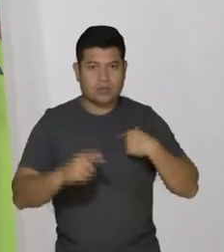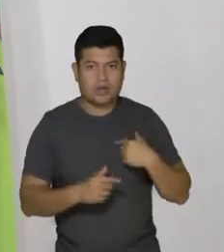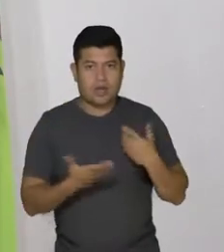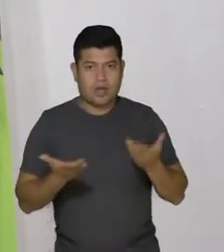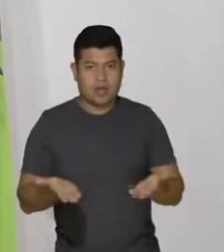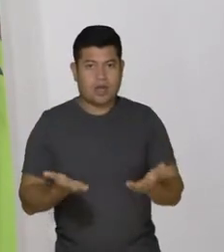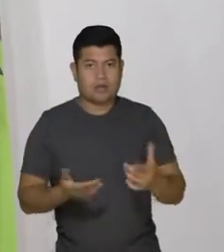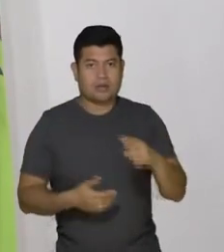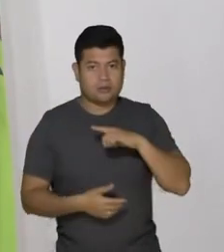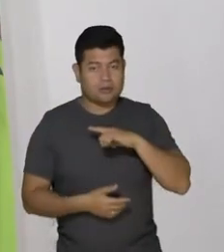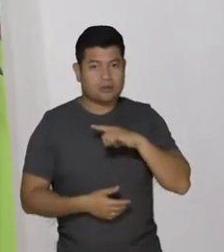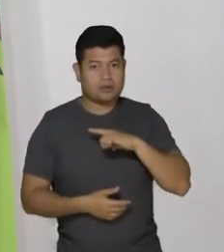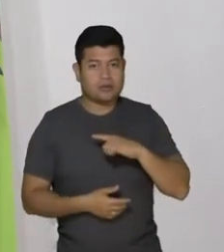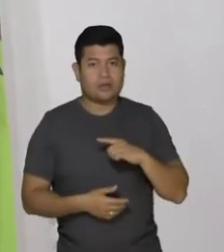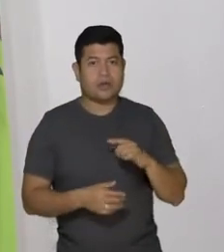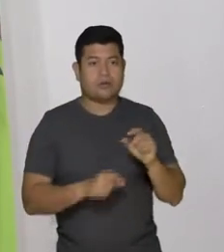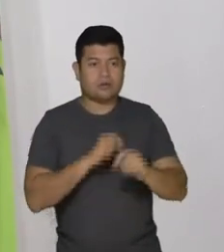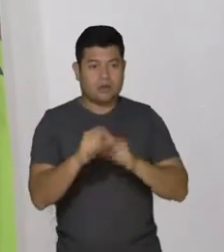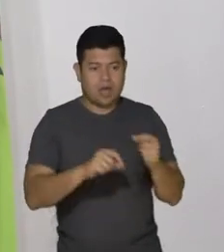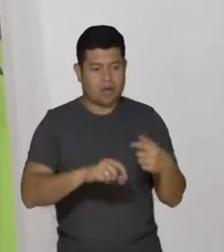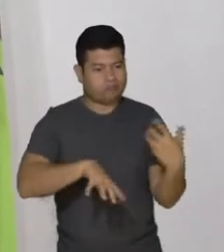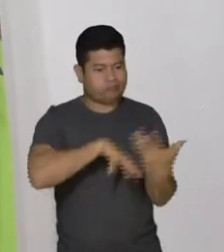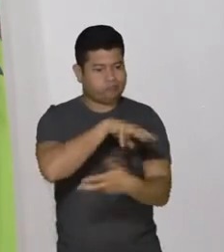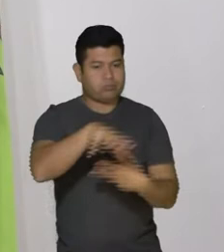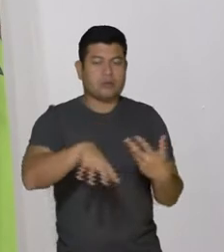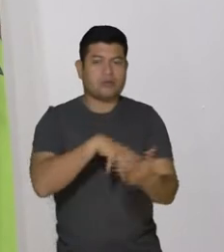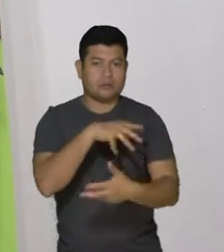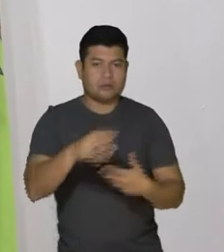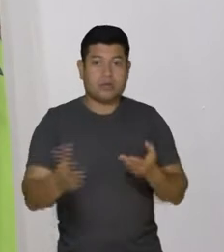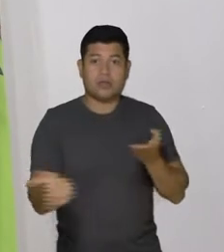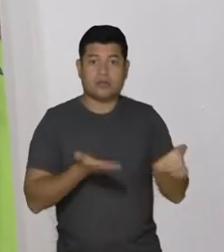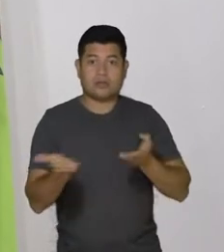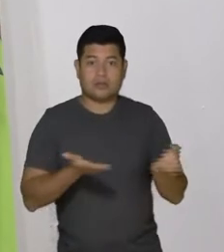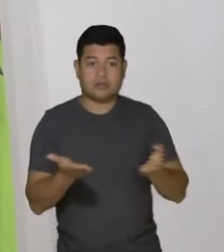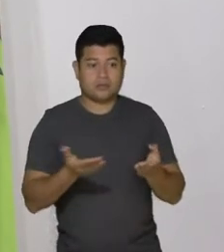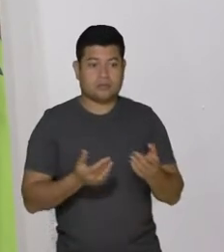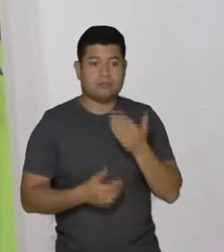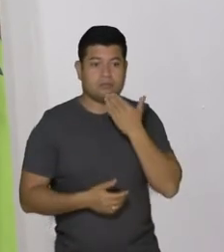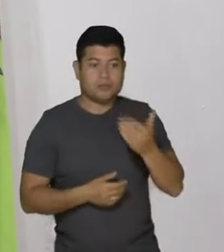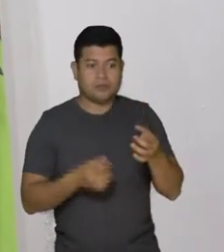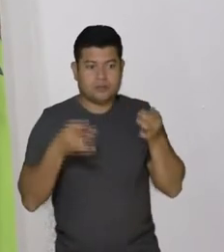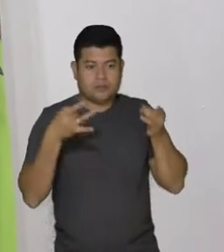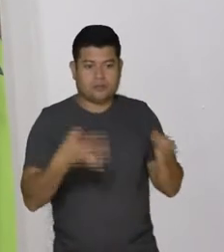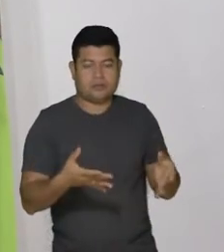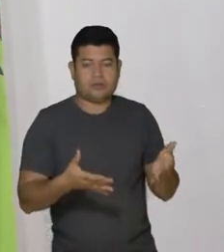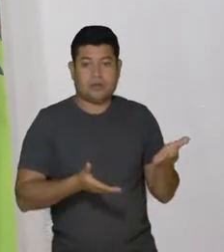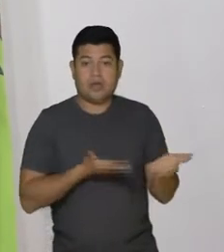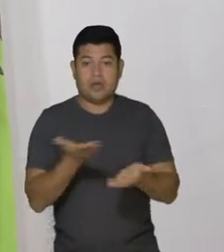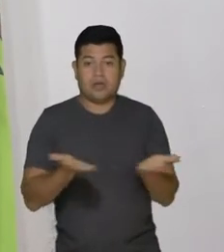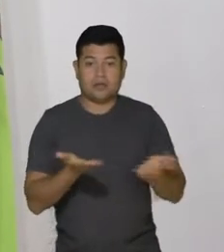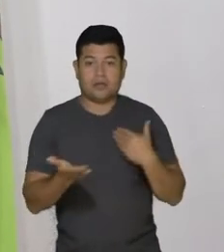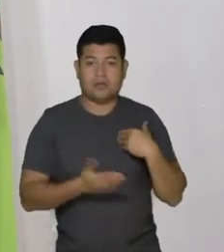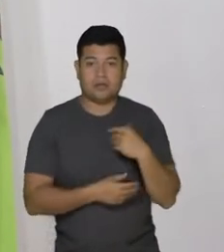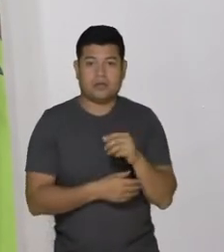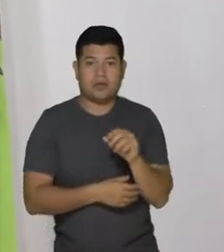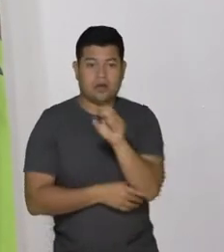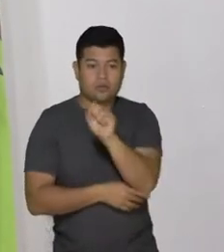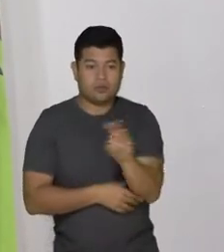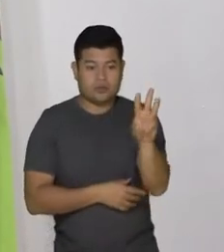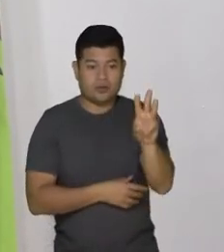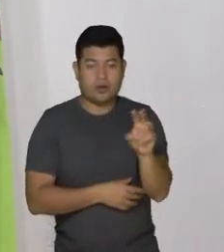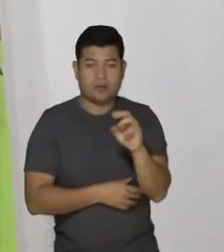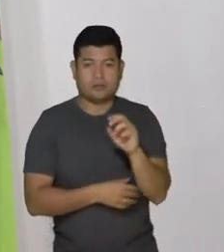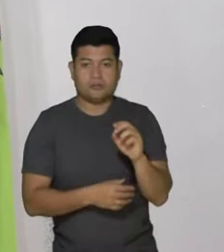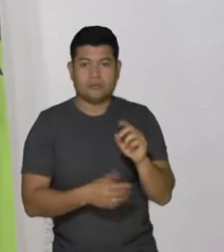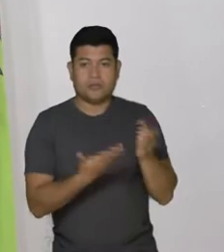completamente rolo em uma licitação dispensa licitação de um software de 500 mil reais e que